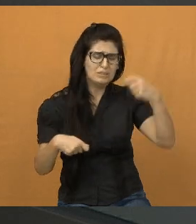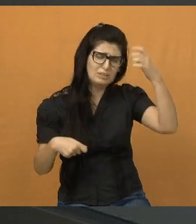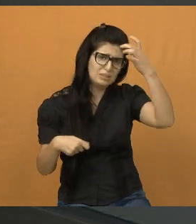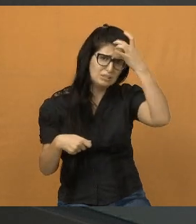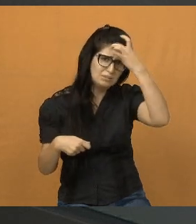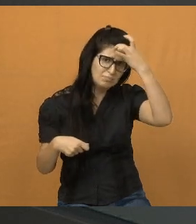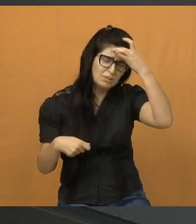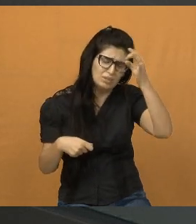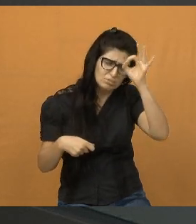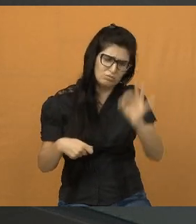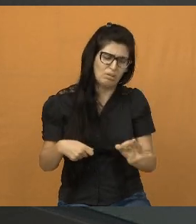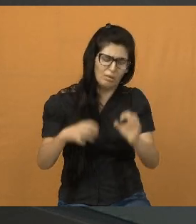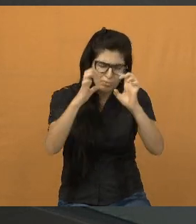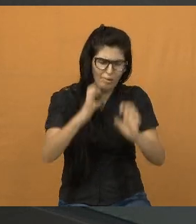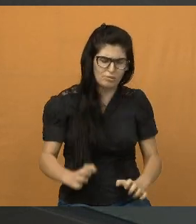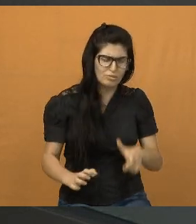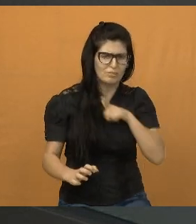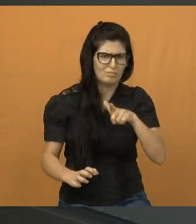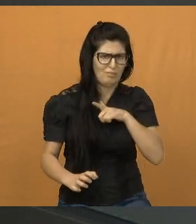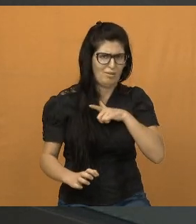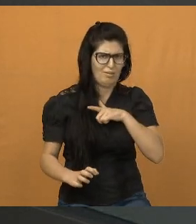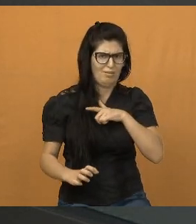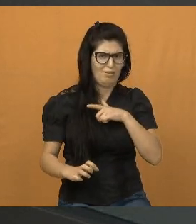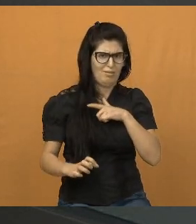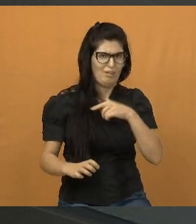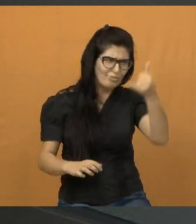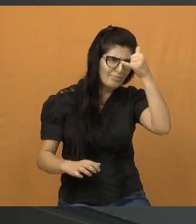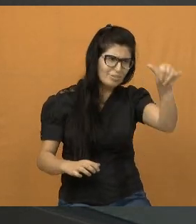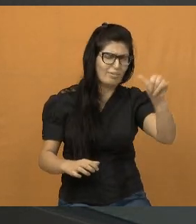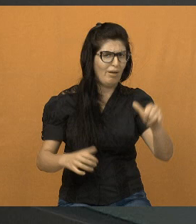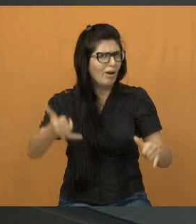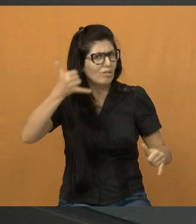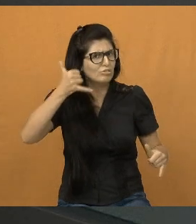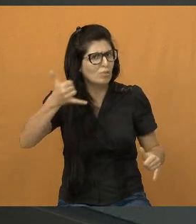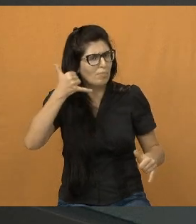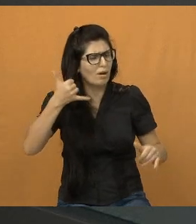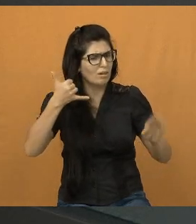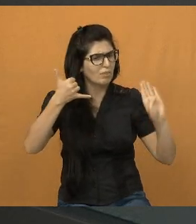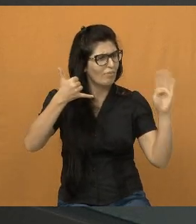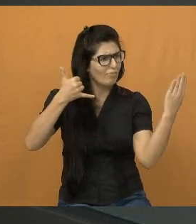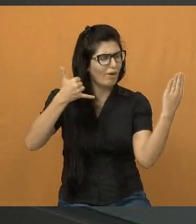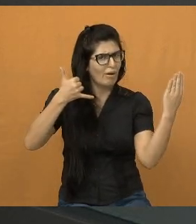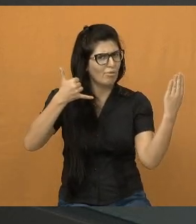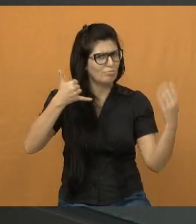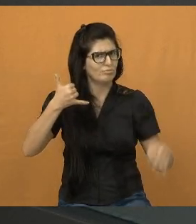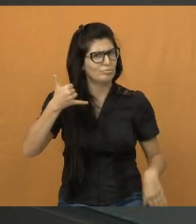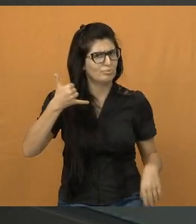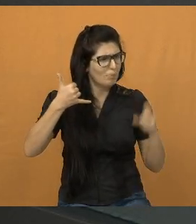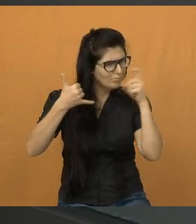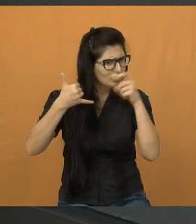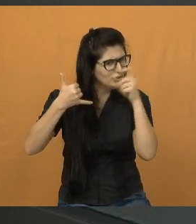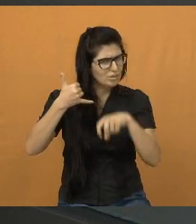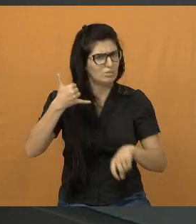de um socorro. Daí, no caso, eu vi aqui que vocês fizeram parabéns, que caiu drasticamente o